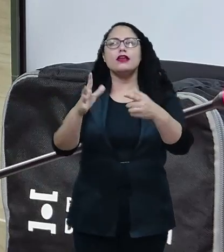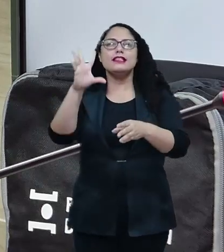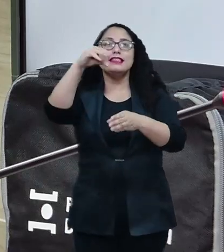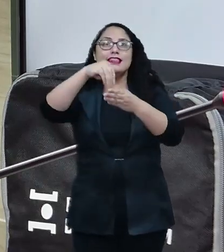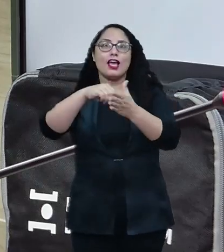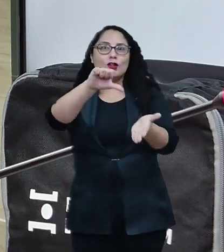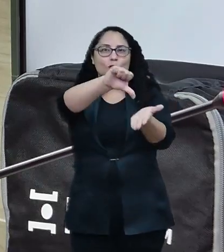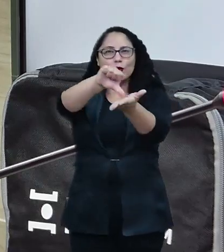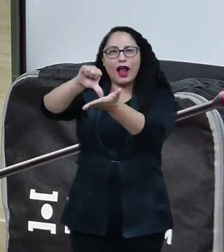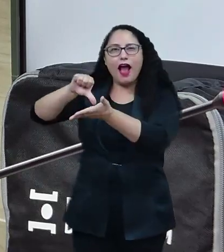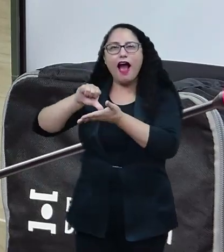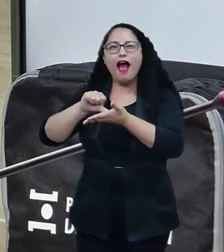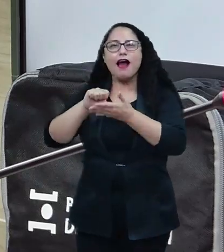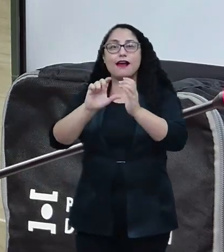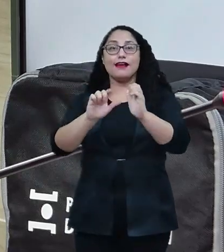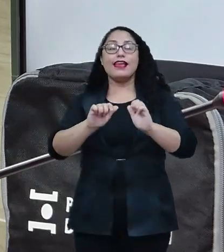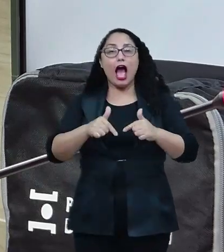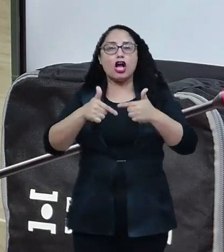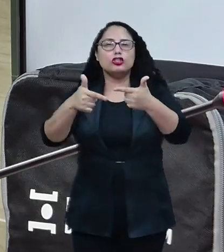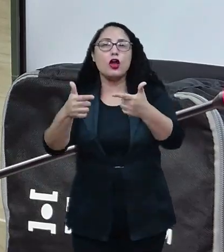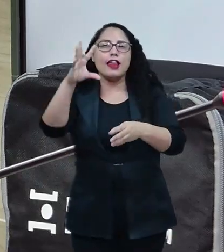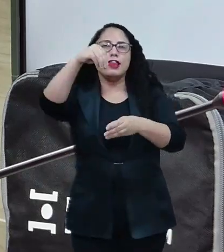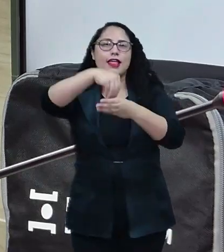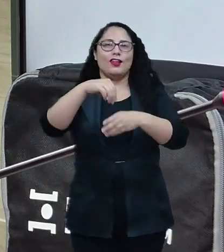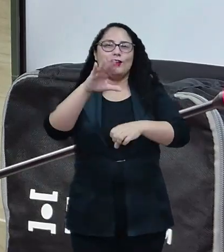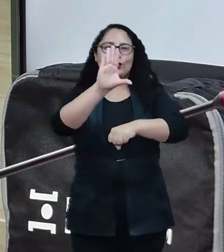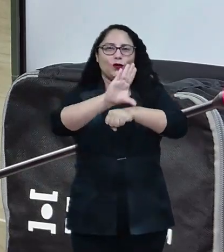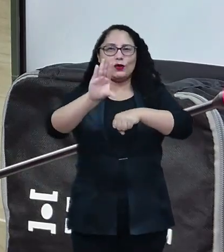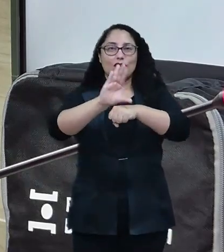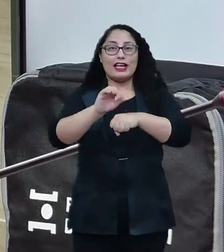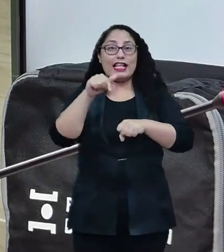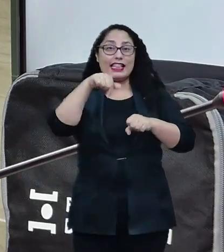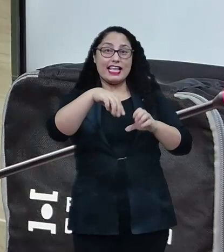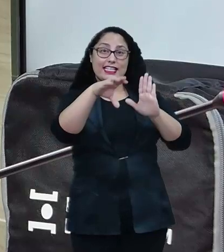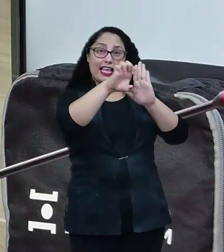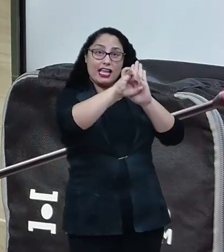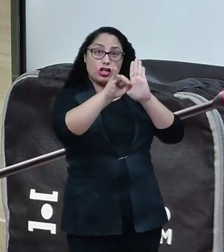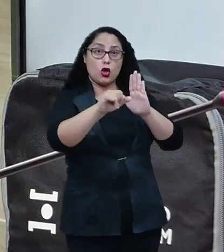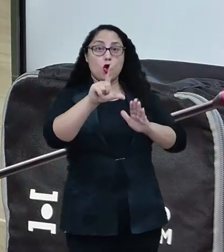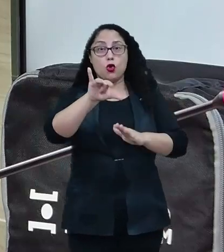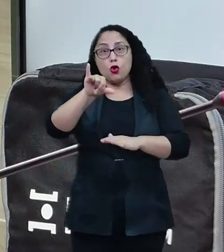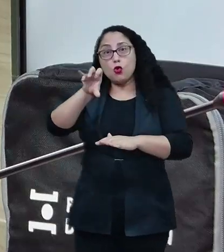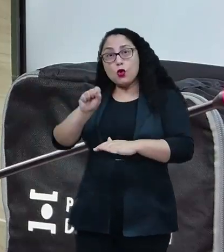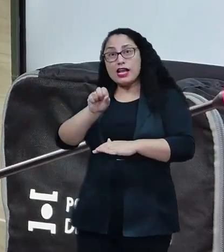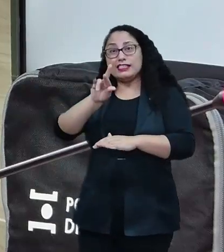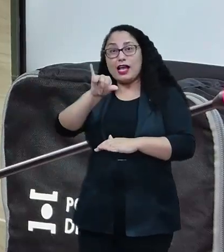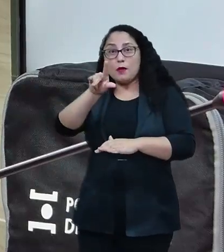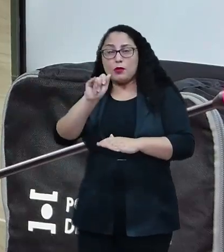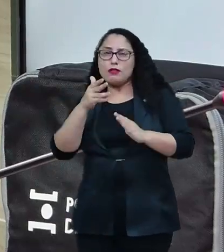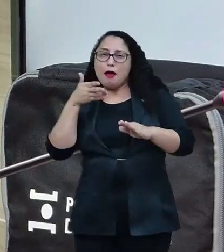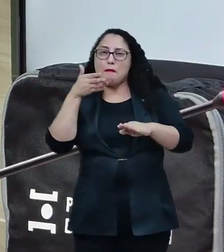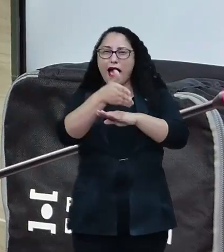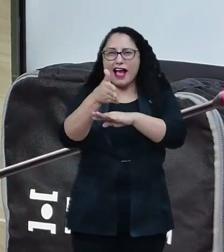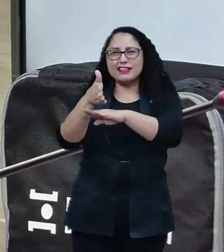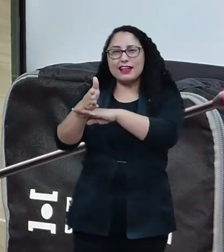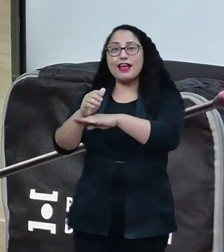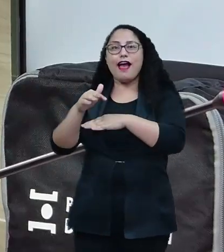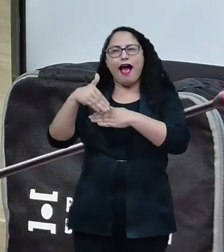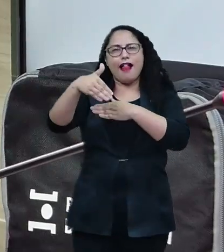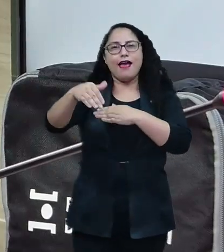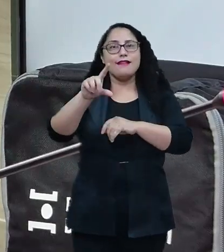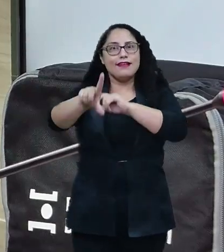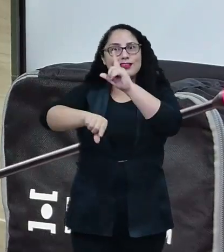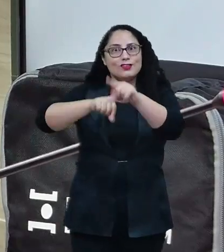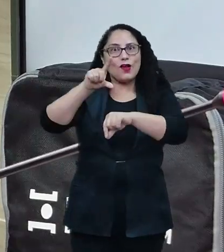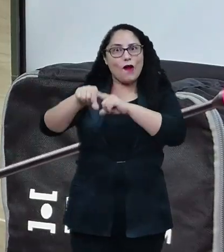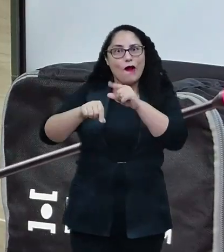do campus, né, e ações dentro do curso. Então, nesse edital que o Lucas e a Bruna participaram, né, além, né, do